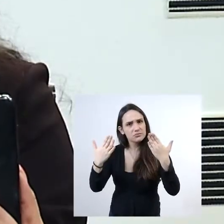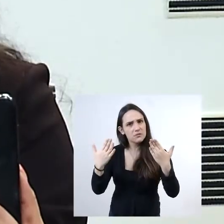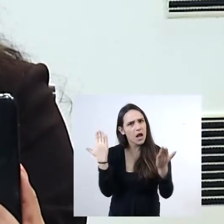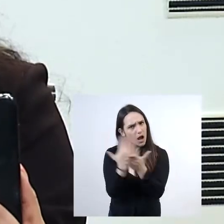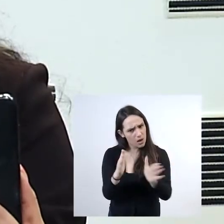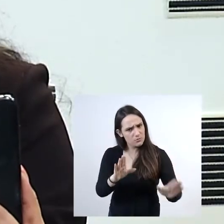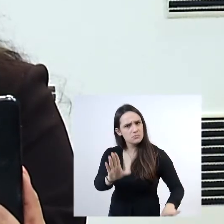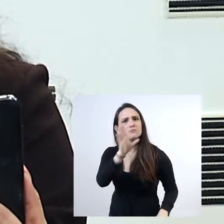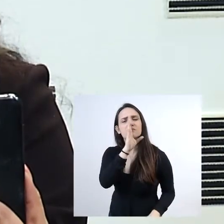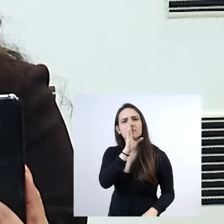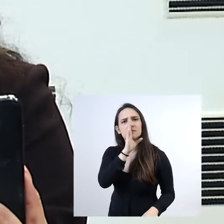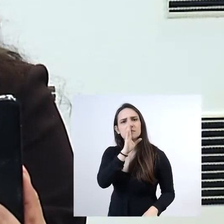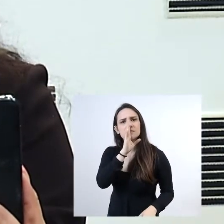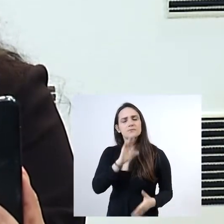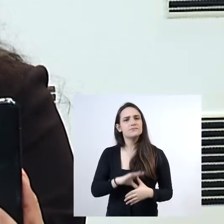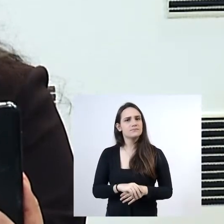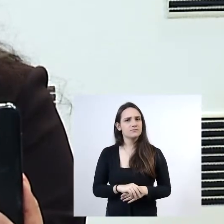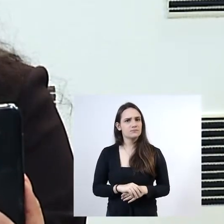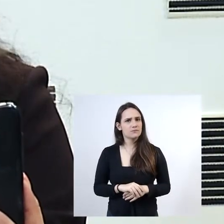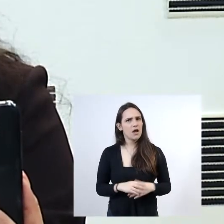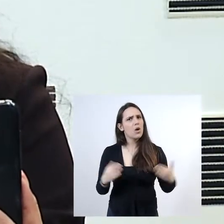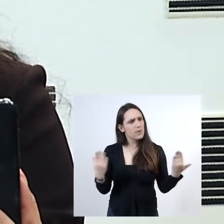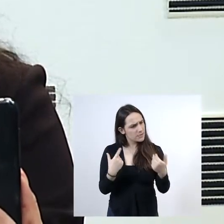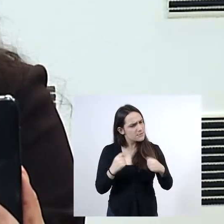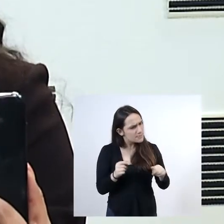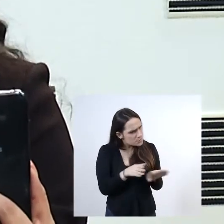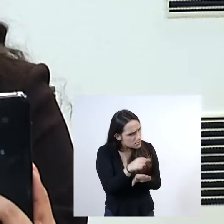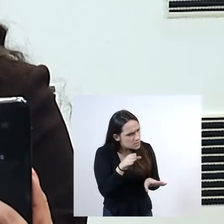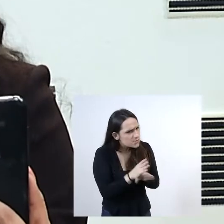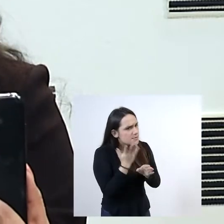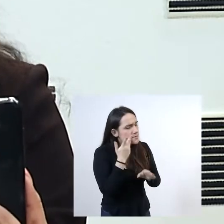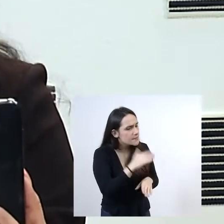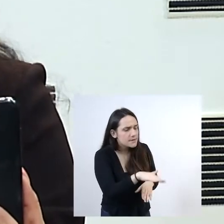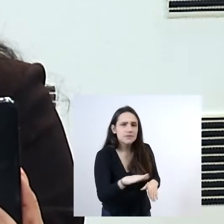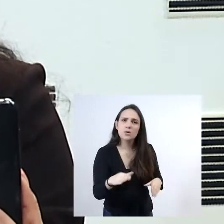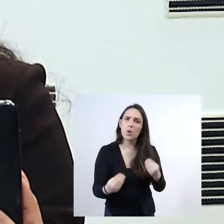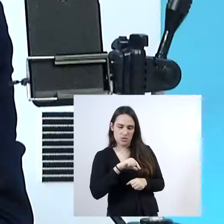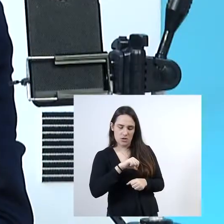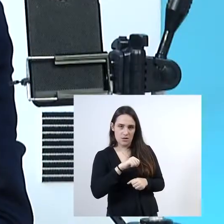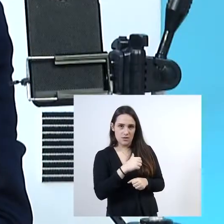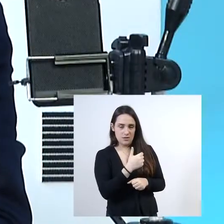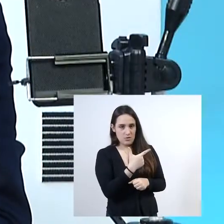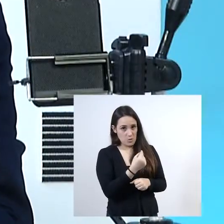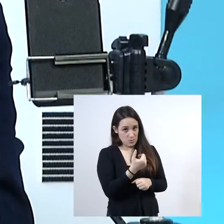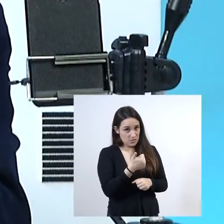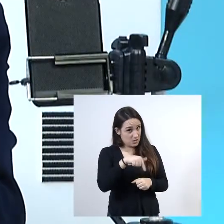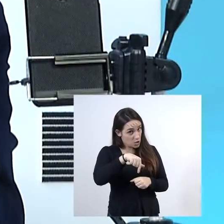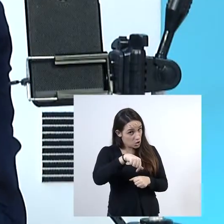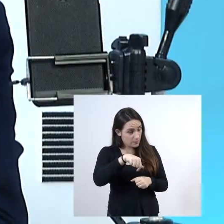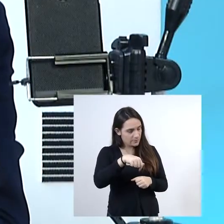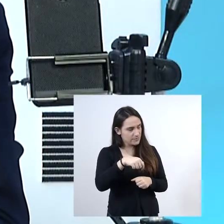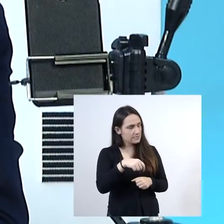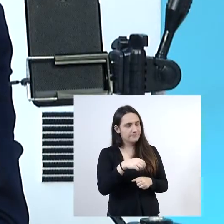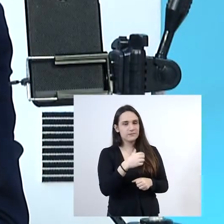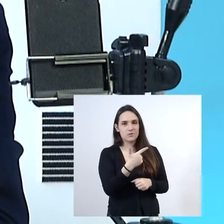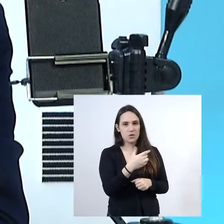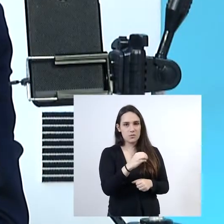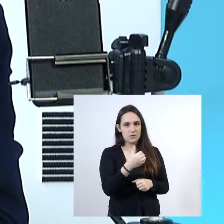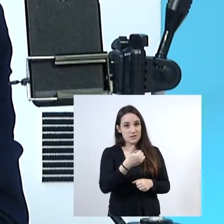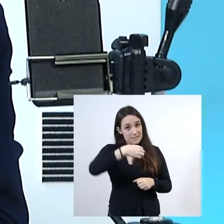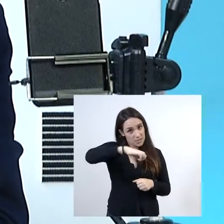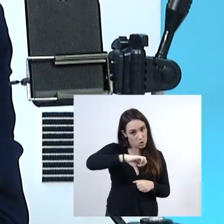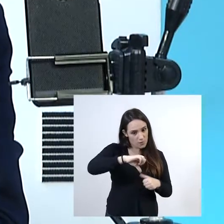silêncio dessas crianças, nós estamos dando voz para essas crianças através dessa campanha. Quais foram as ações da DPCA